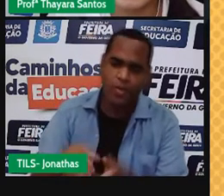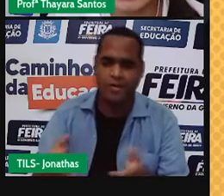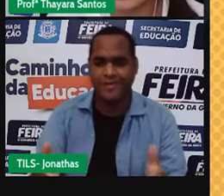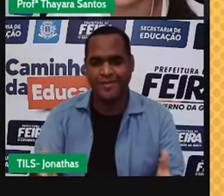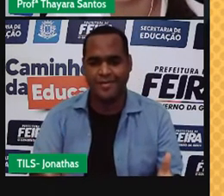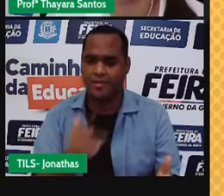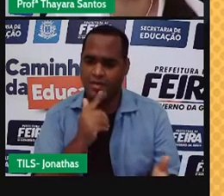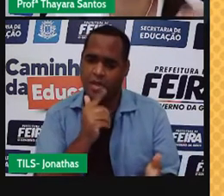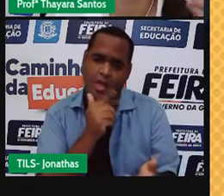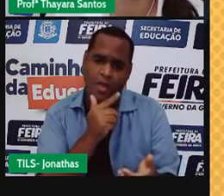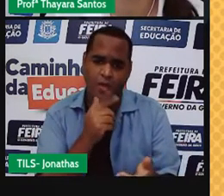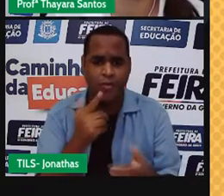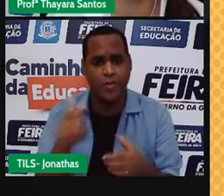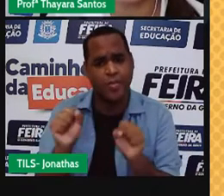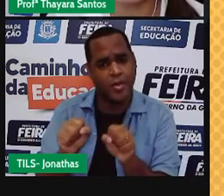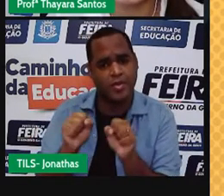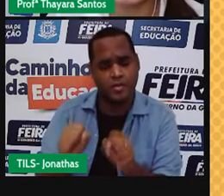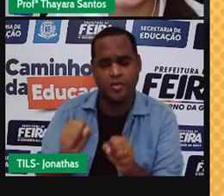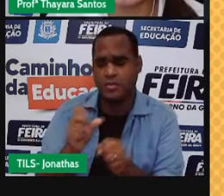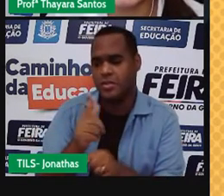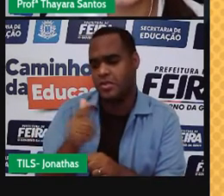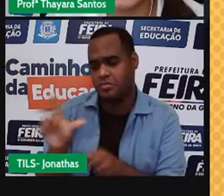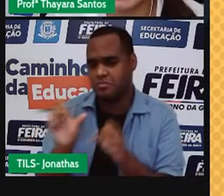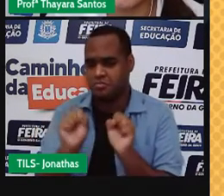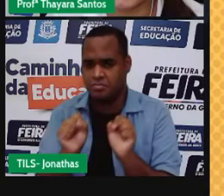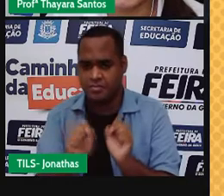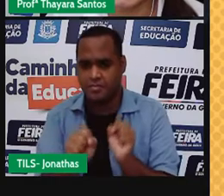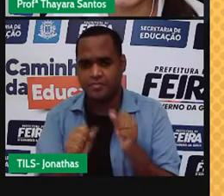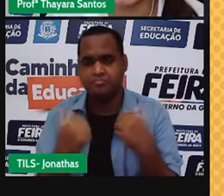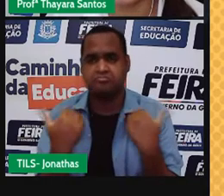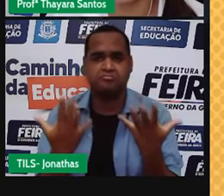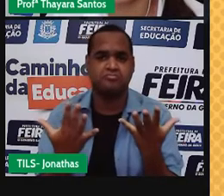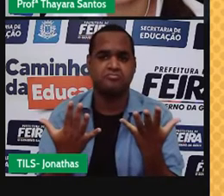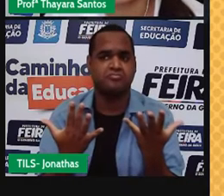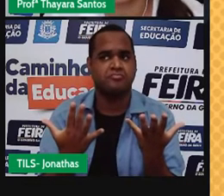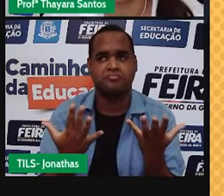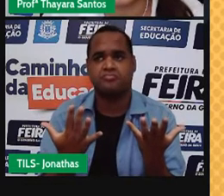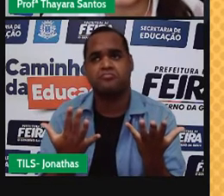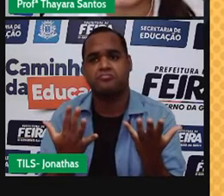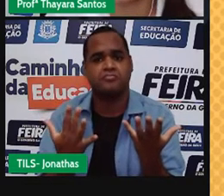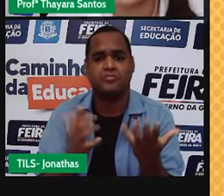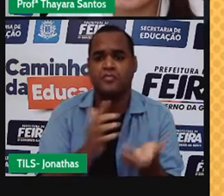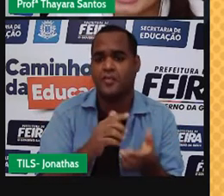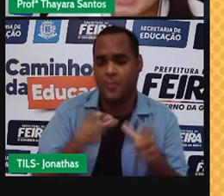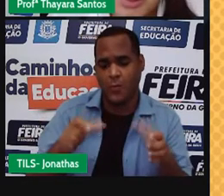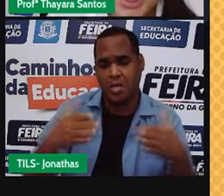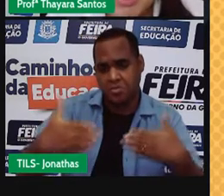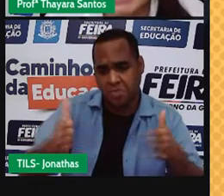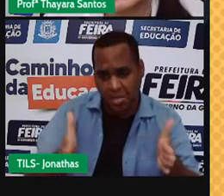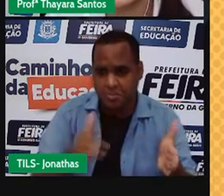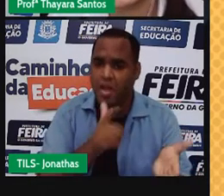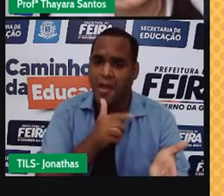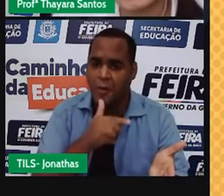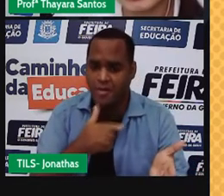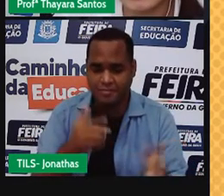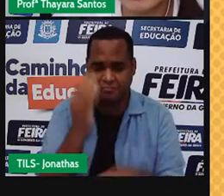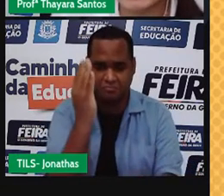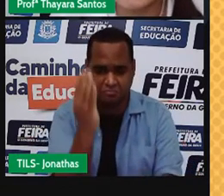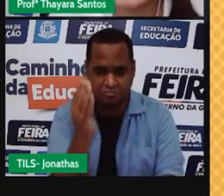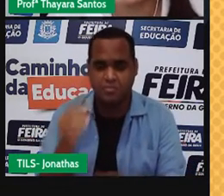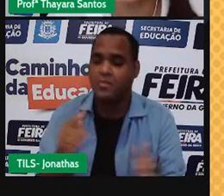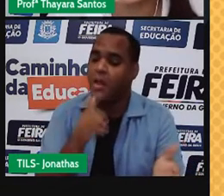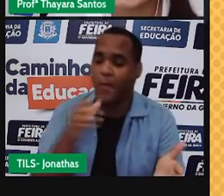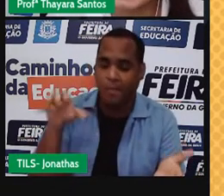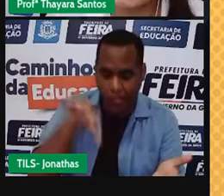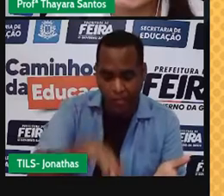ela vai ficar de outra forma a gente pode derramar essa água em uma caixa por exemplo de madeira ela vai